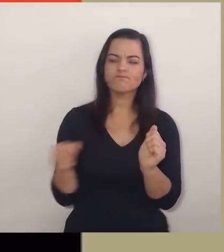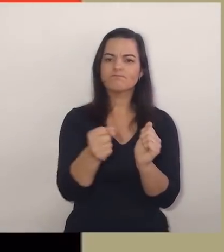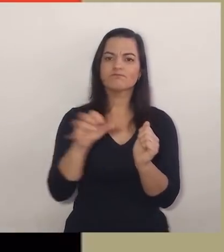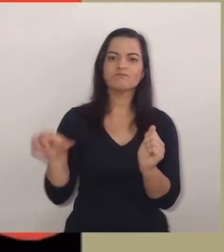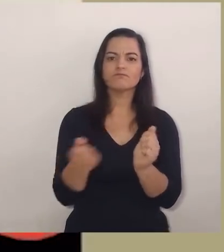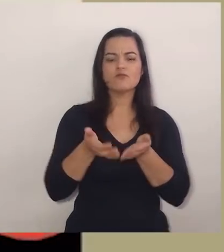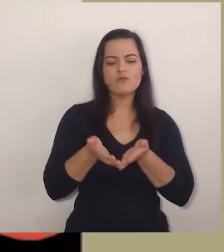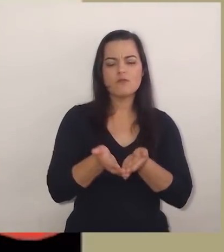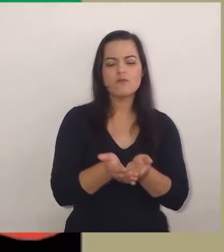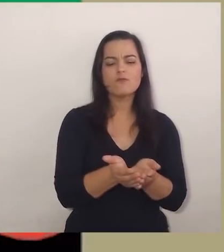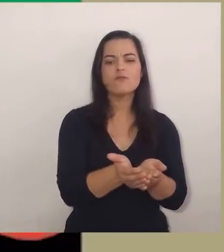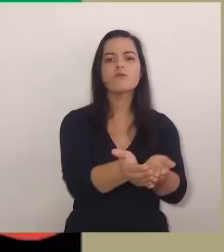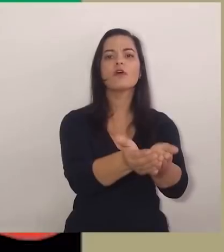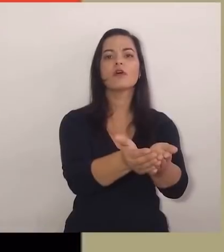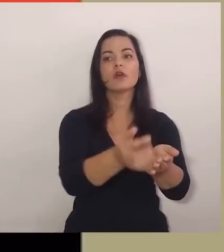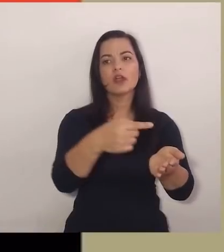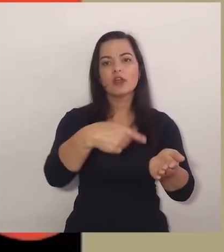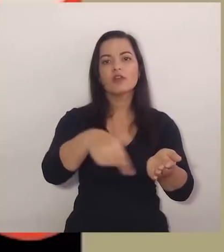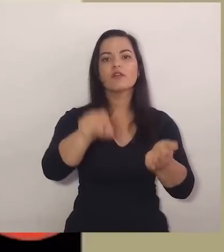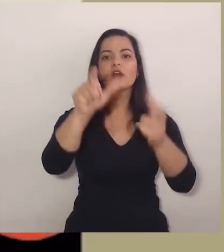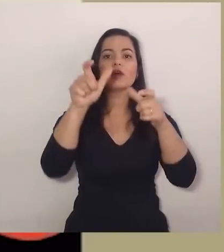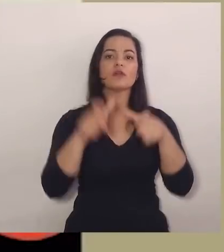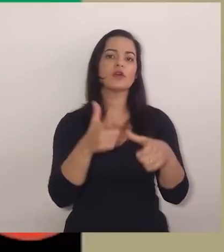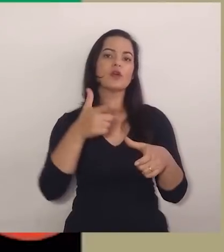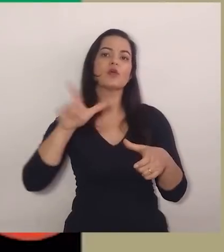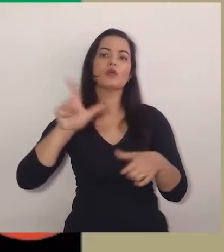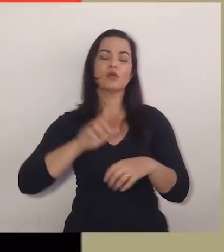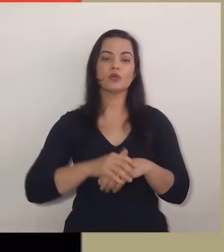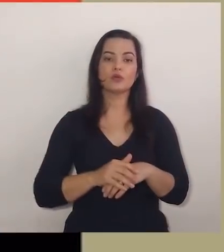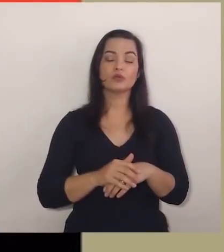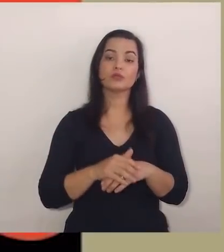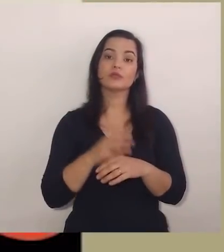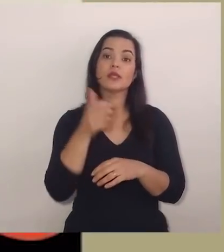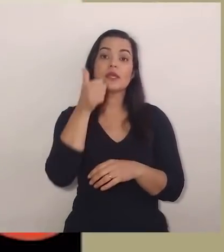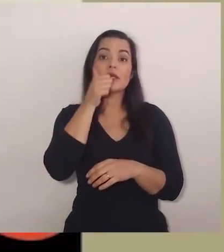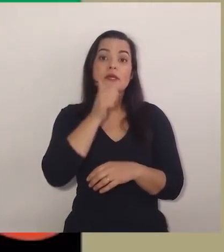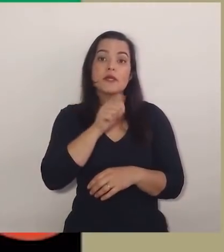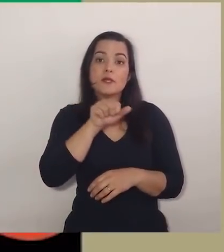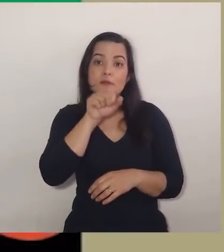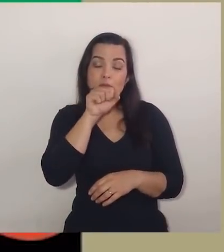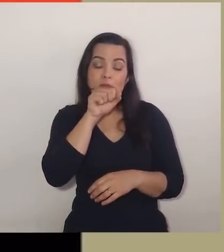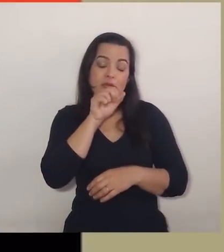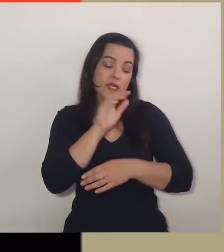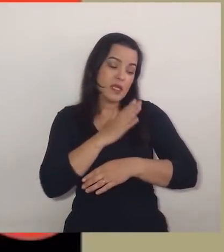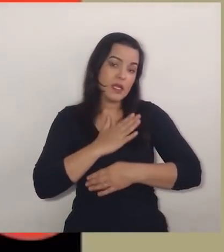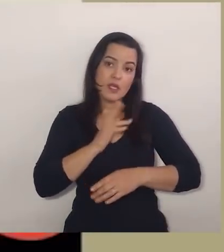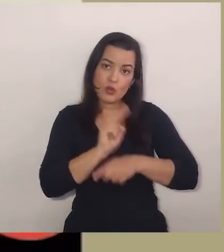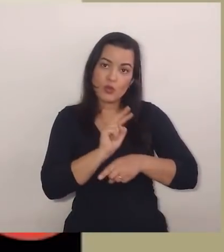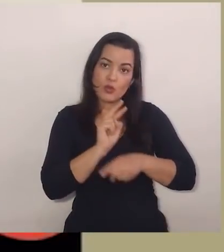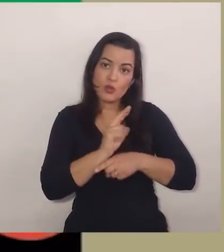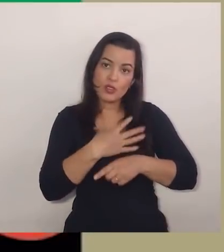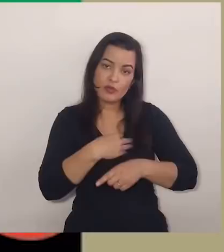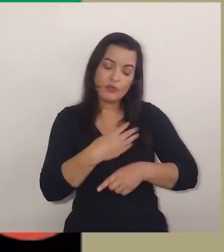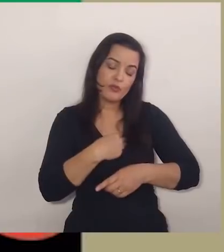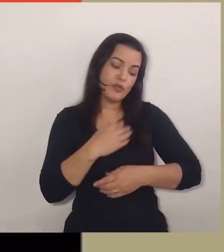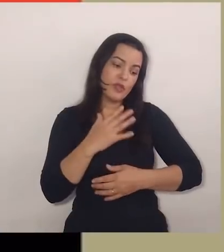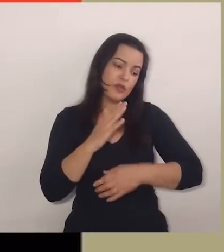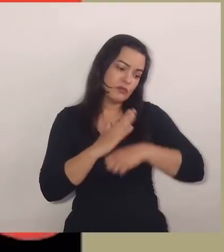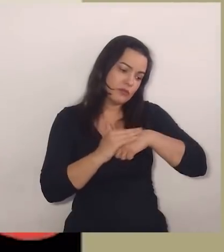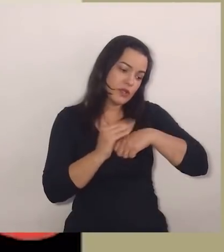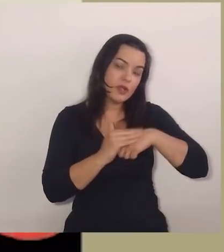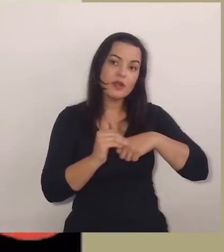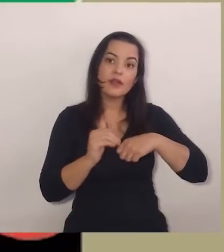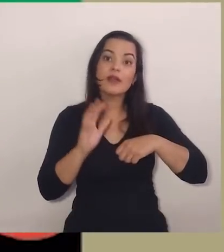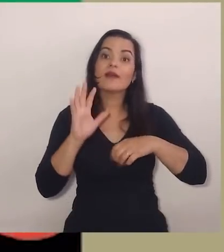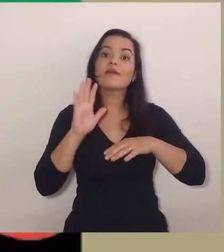para outros continentes. Para acalentar as suas crianças, as mães rasgavam parte de suas vestes